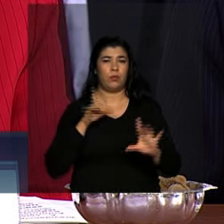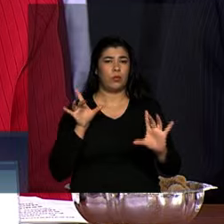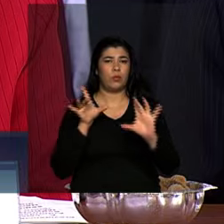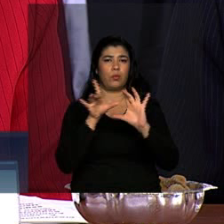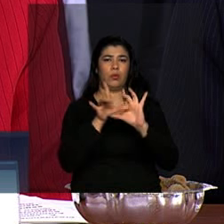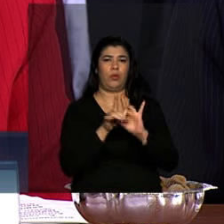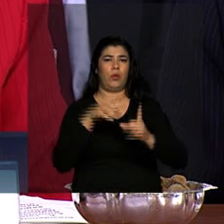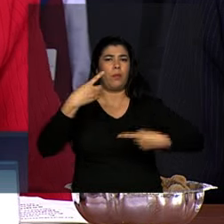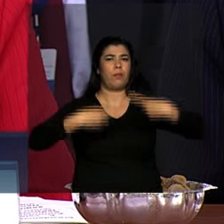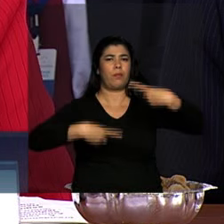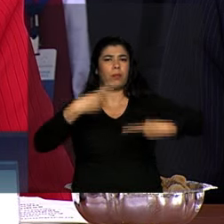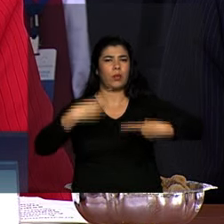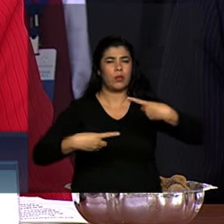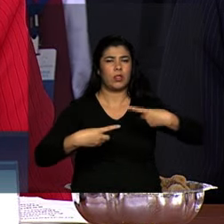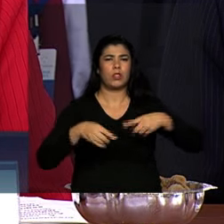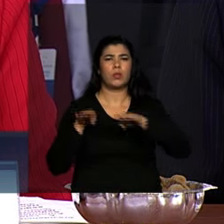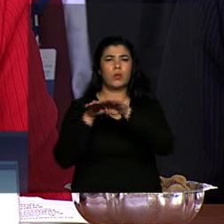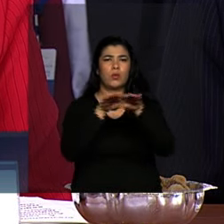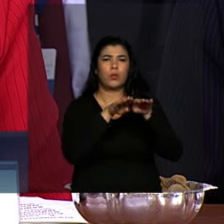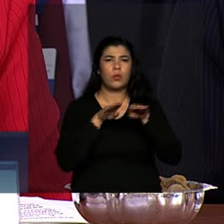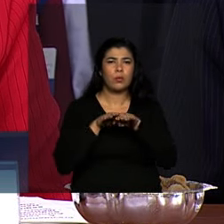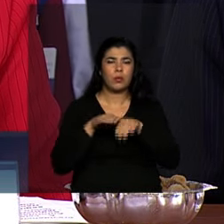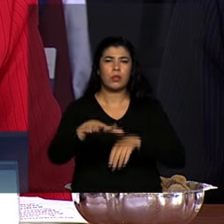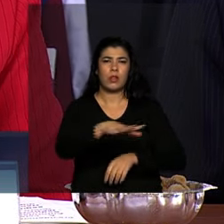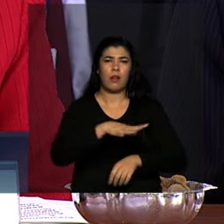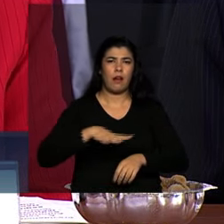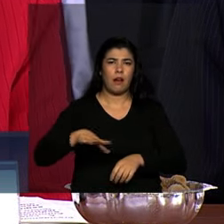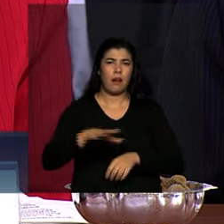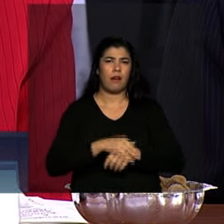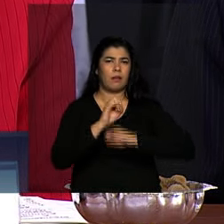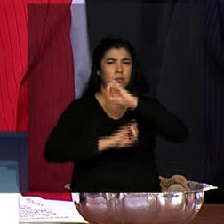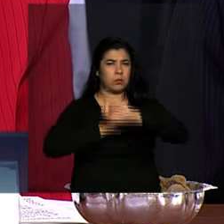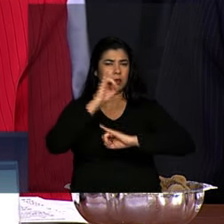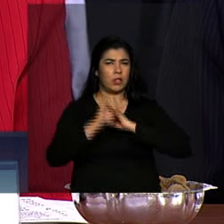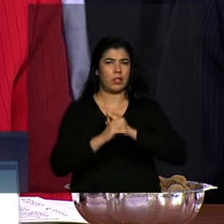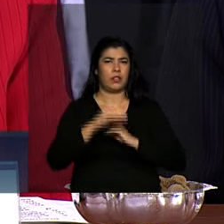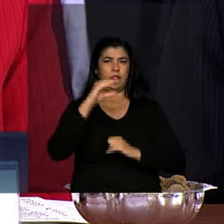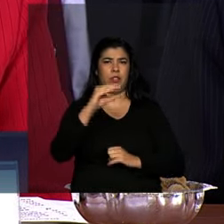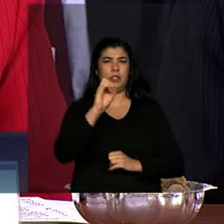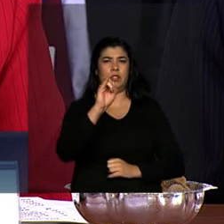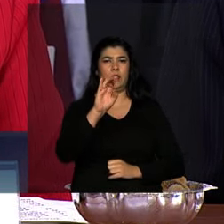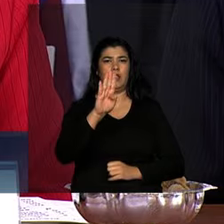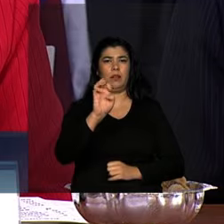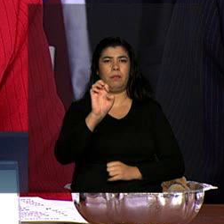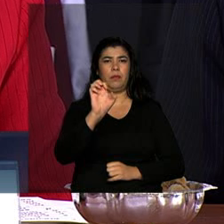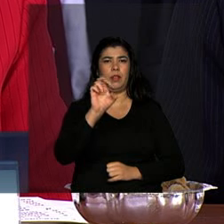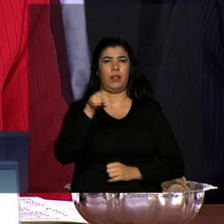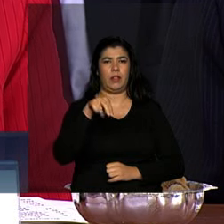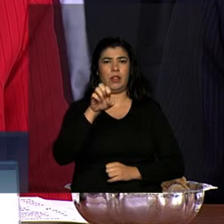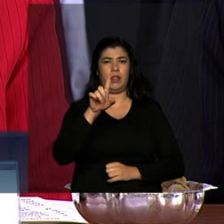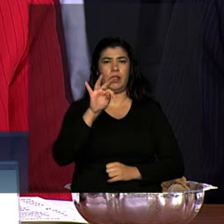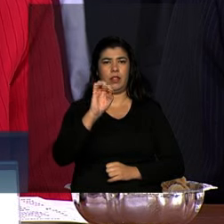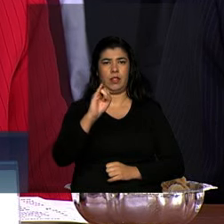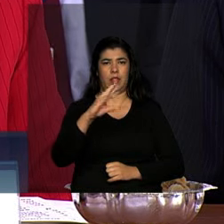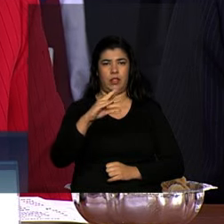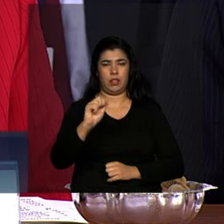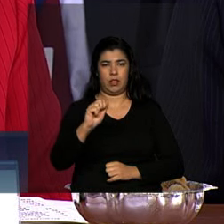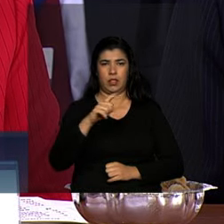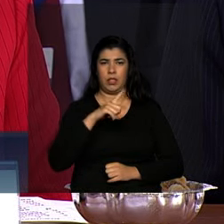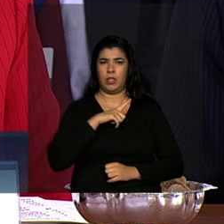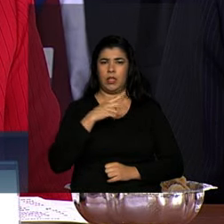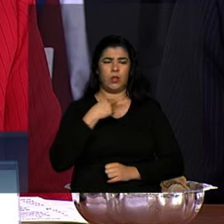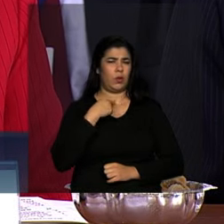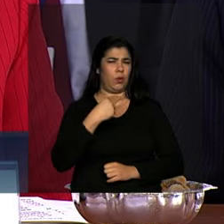na área de segurança cibernética e privacidade. Nós não abrimos mão da